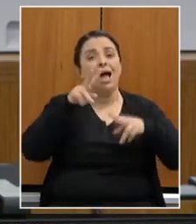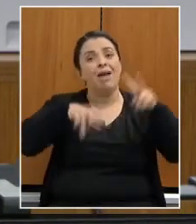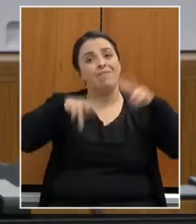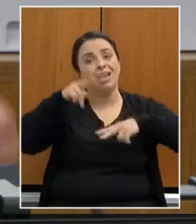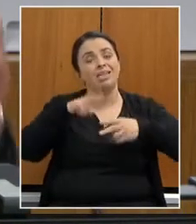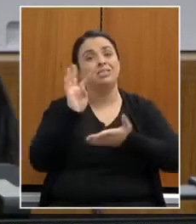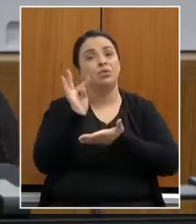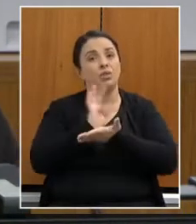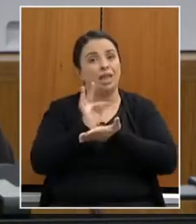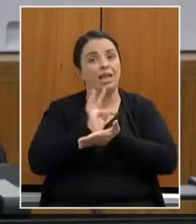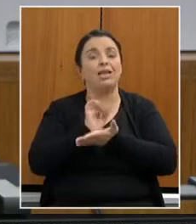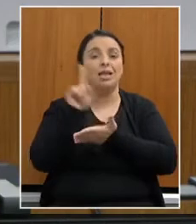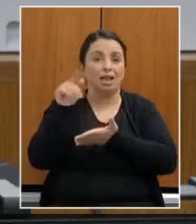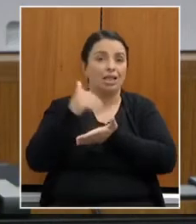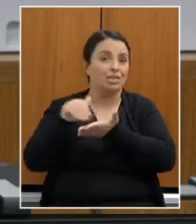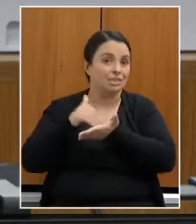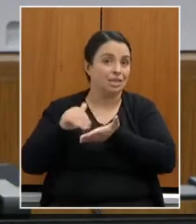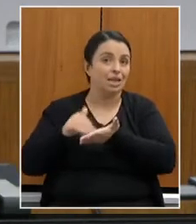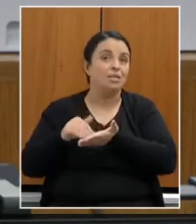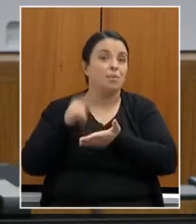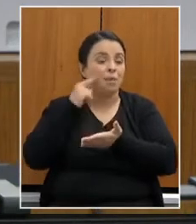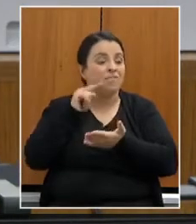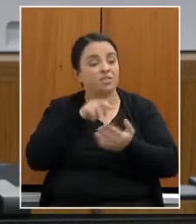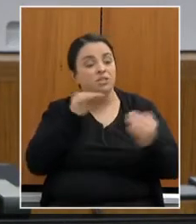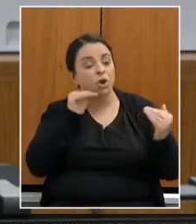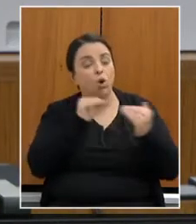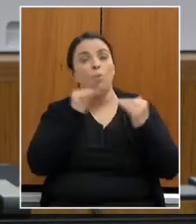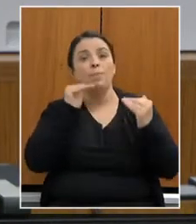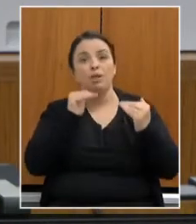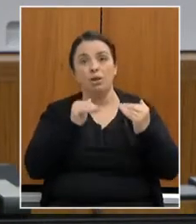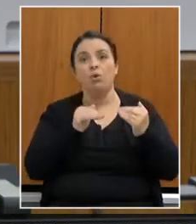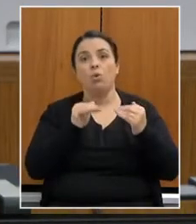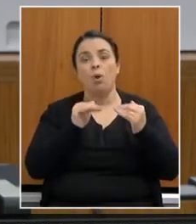inconforme diante da especificação técnica